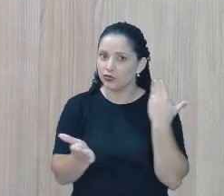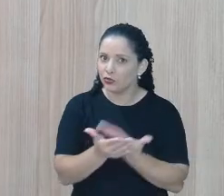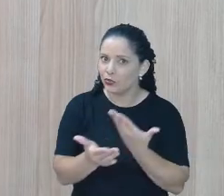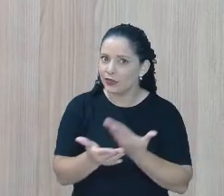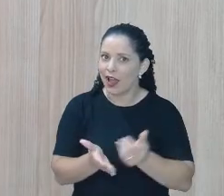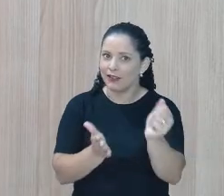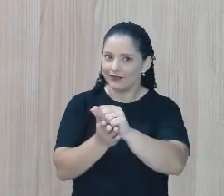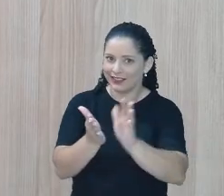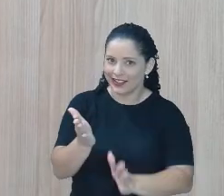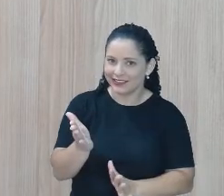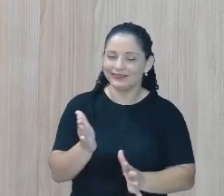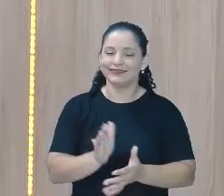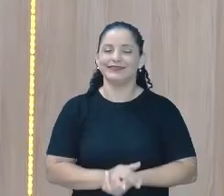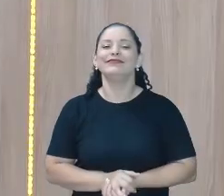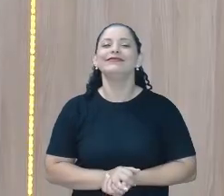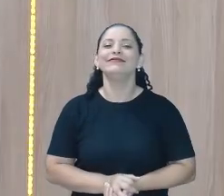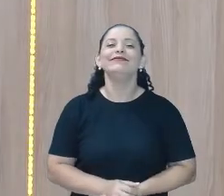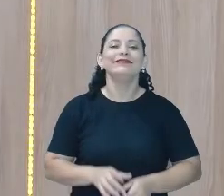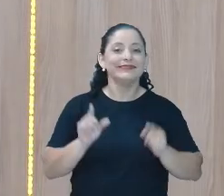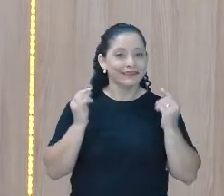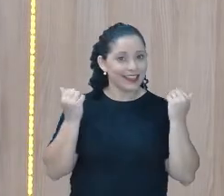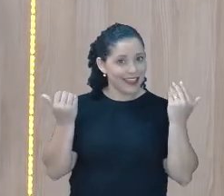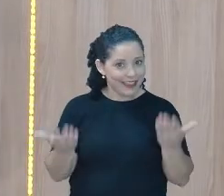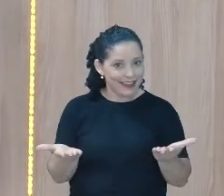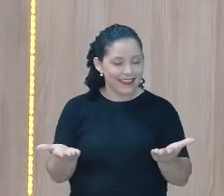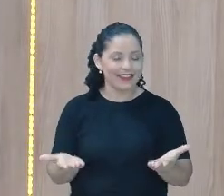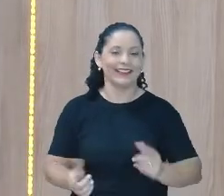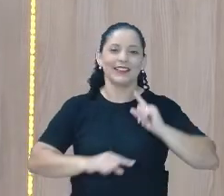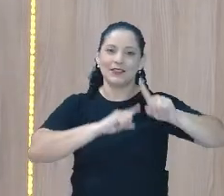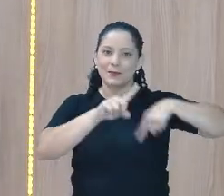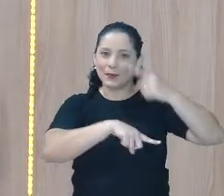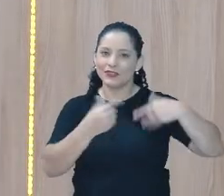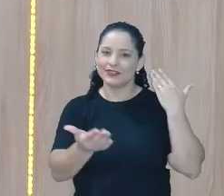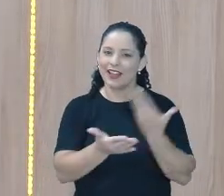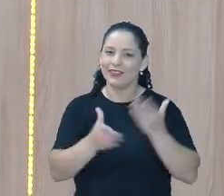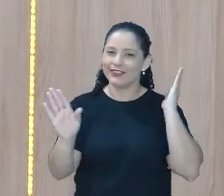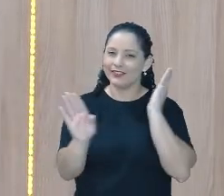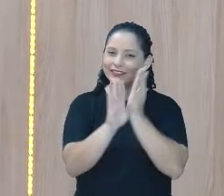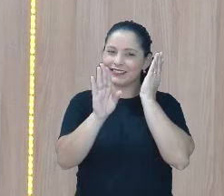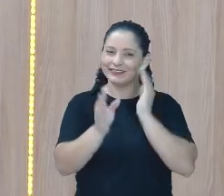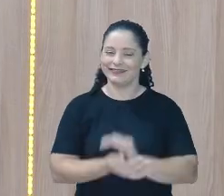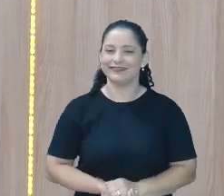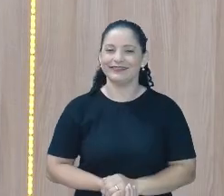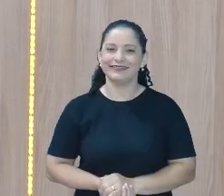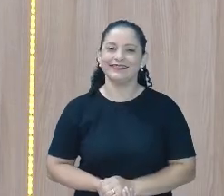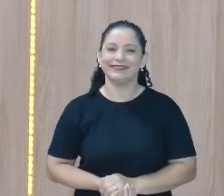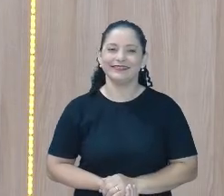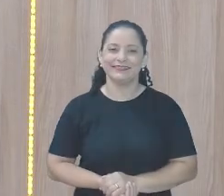Estudem e façam as atividades. É isso aí, pessoal. Nos vemos na próxima aula.